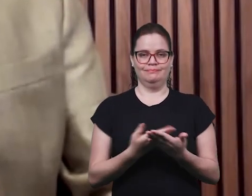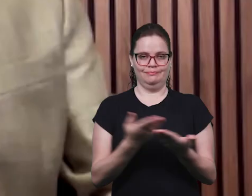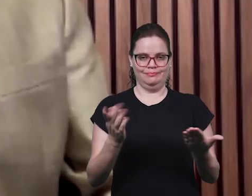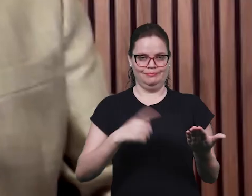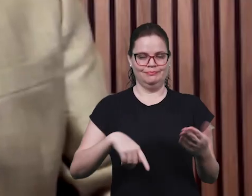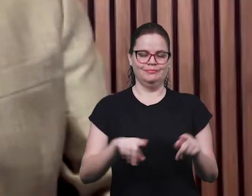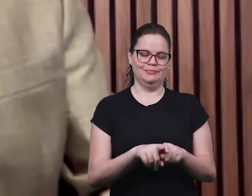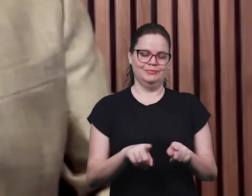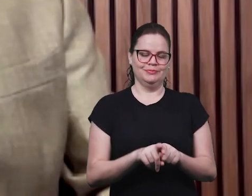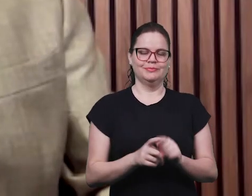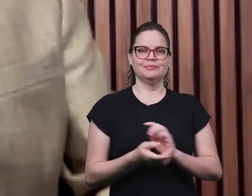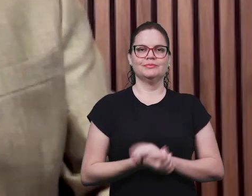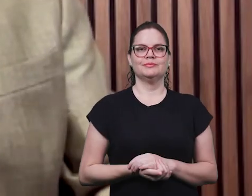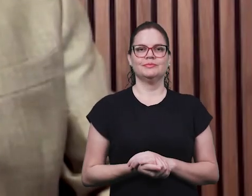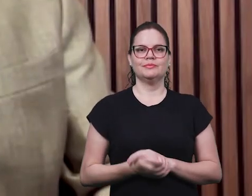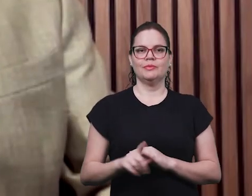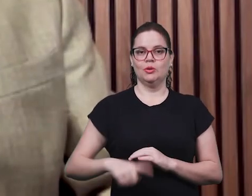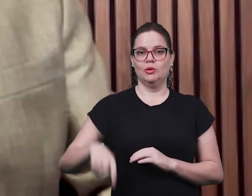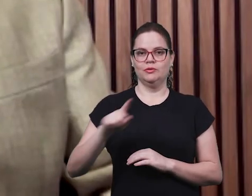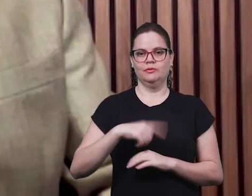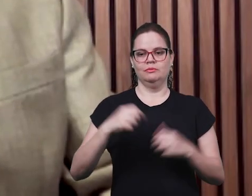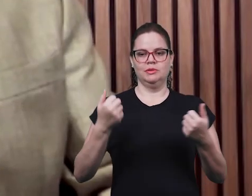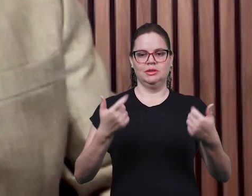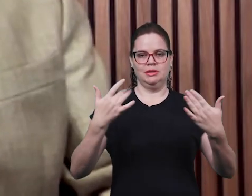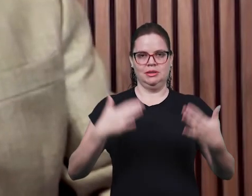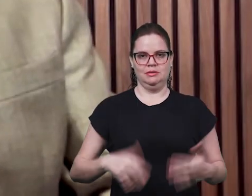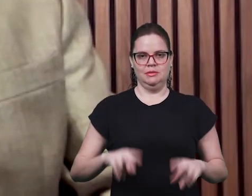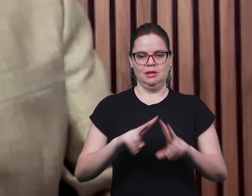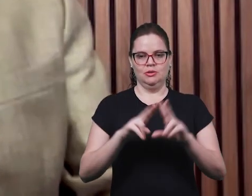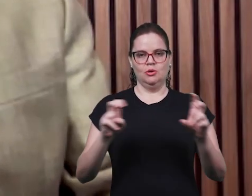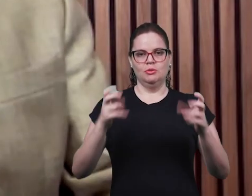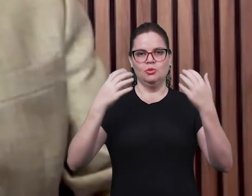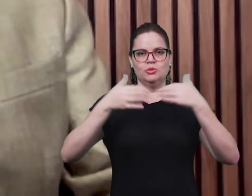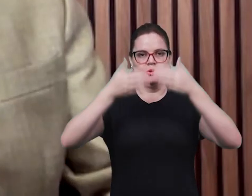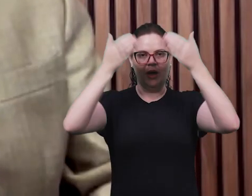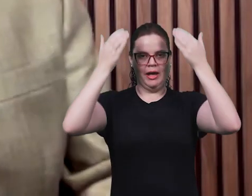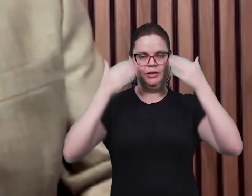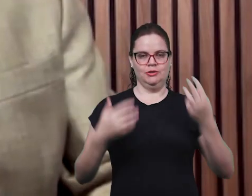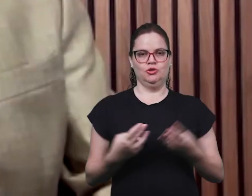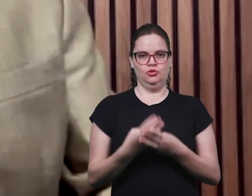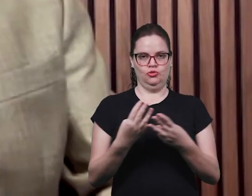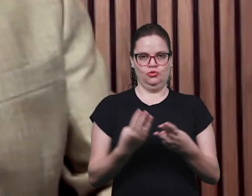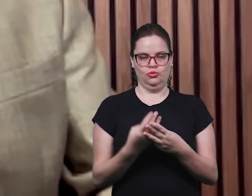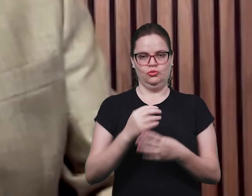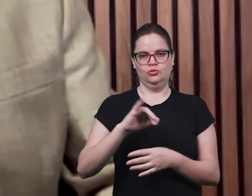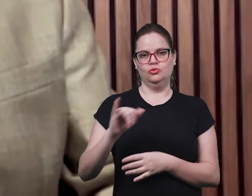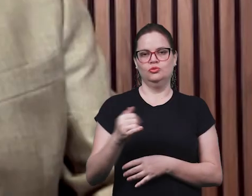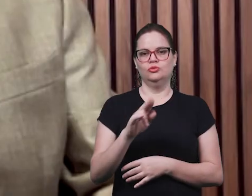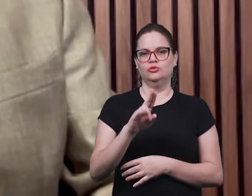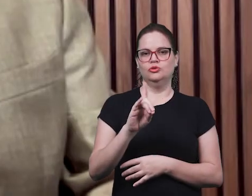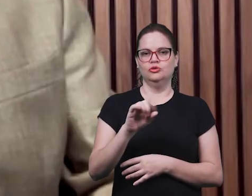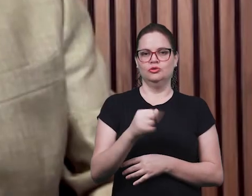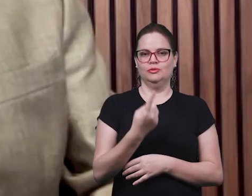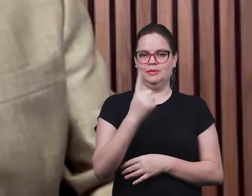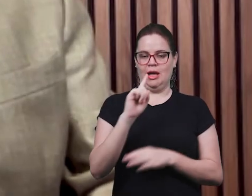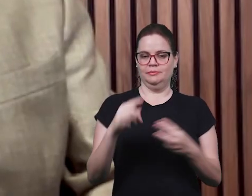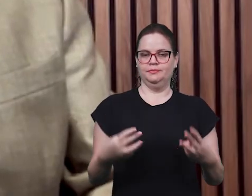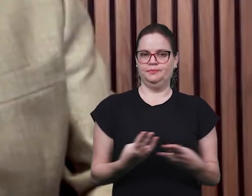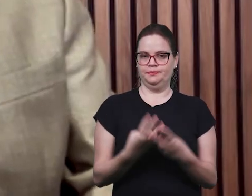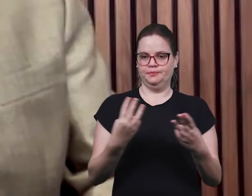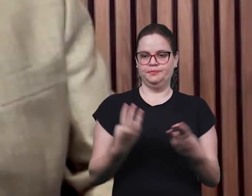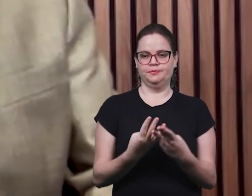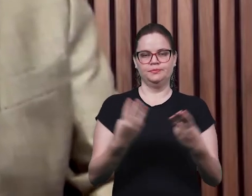irmãos, que a gente falar desses últimos reis de Judá, que fazem parte da